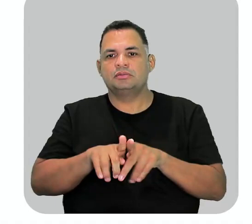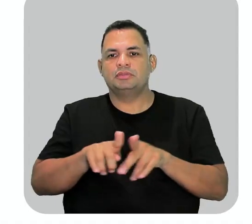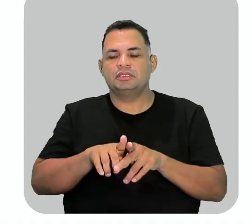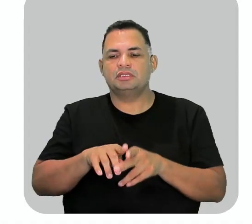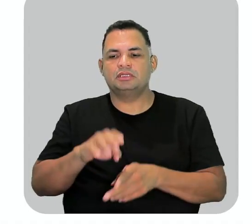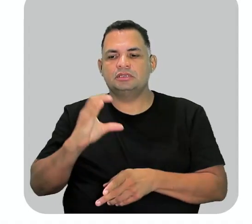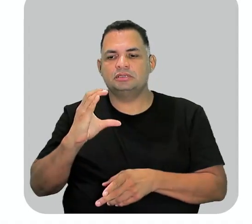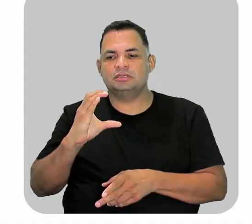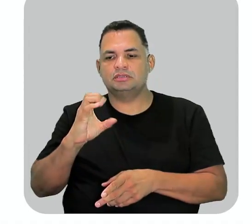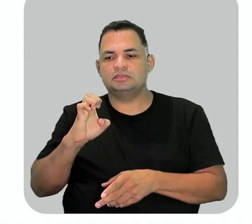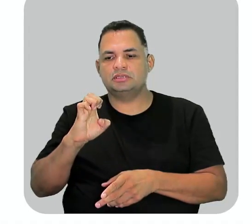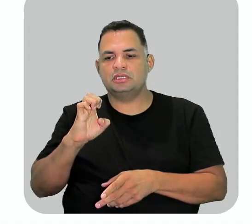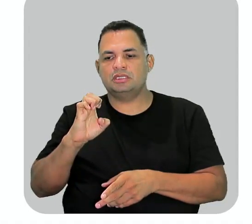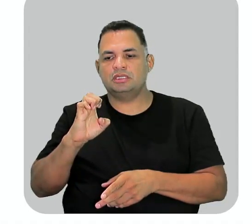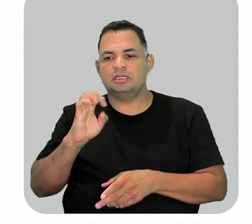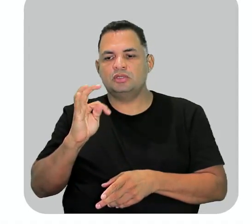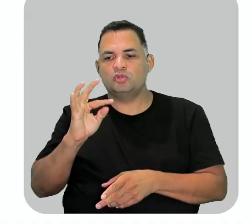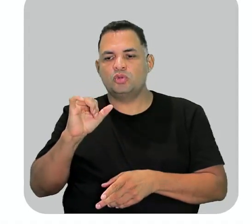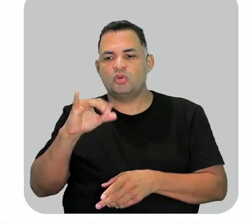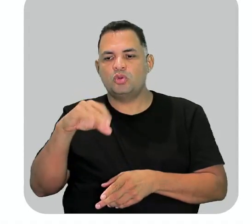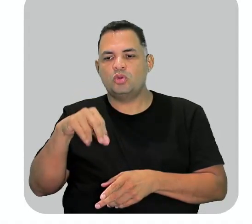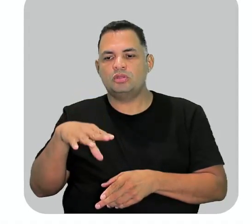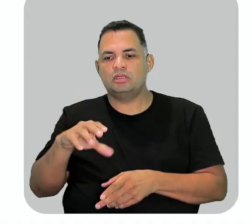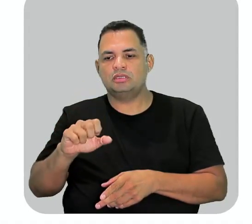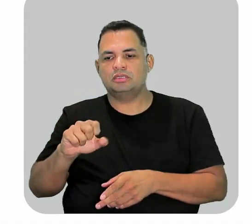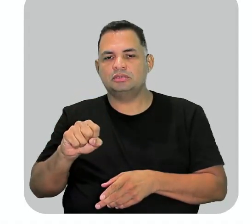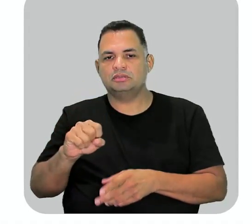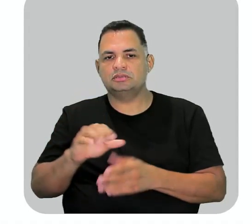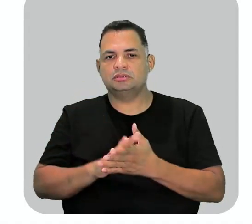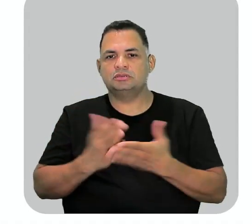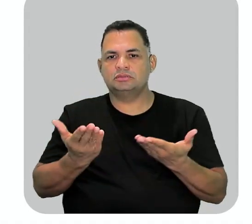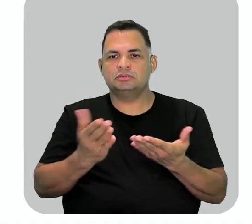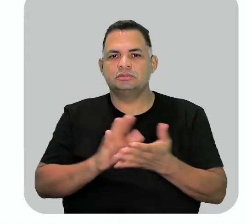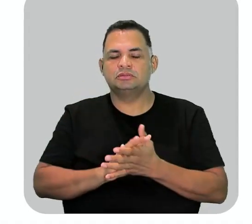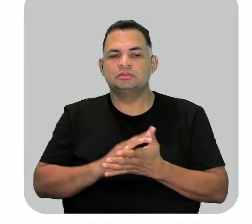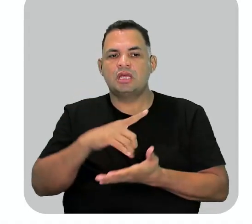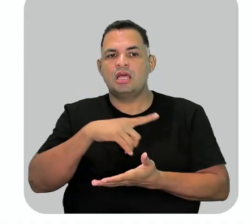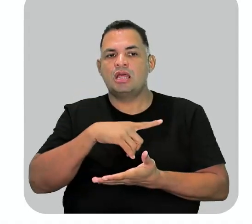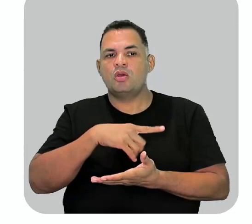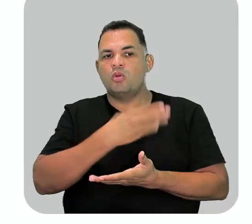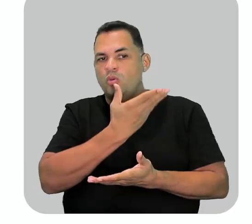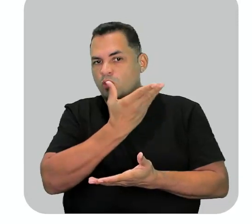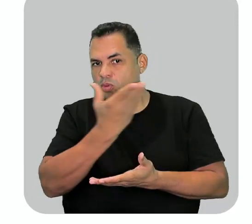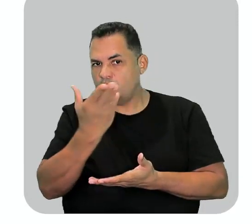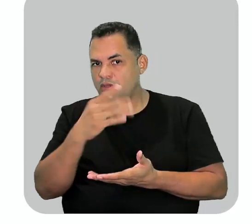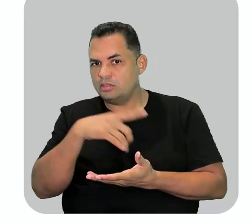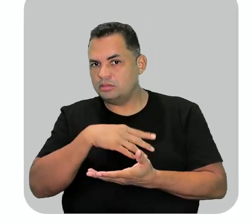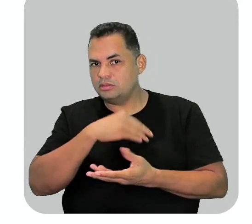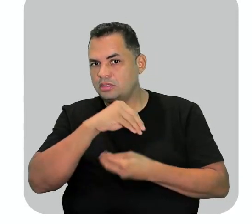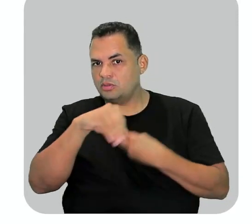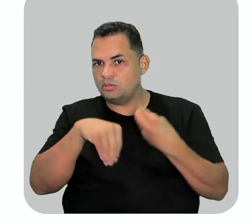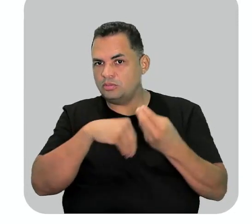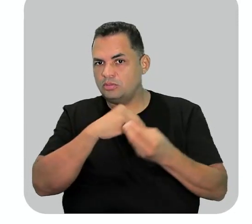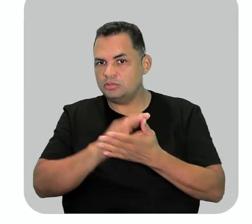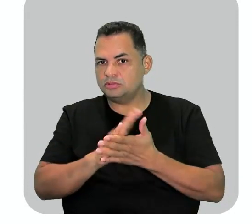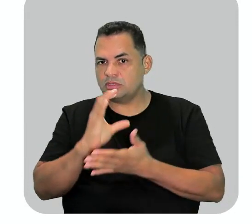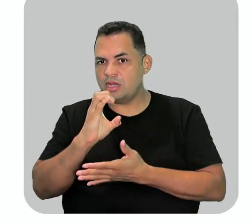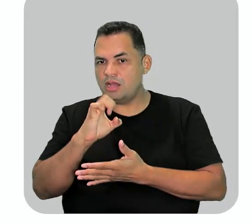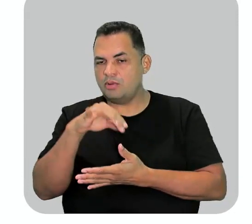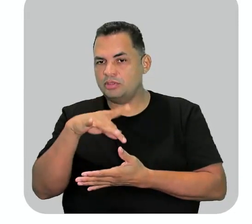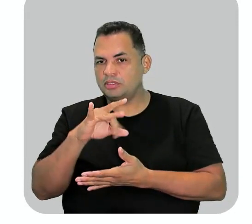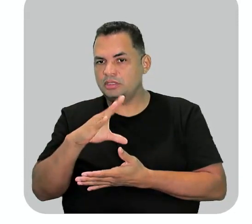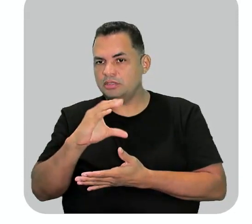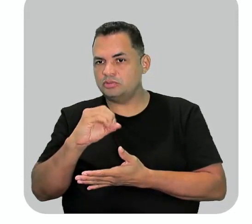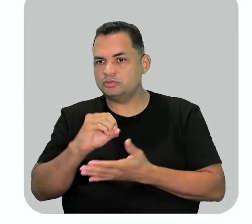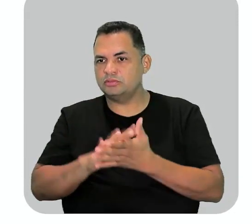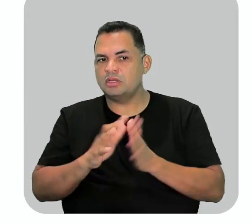cetonas, né, pessoal? Nós vimos que os aldeídos eles são compostos orgânicos carbonílicos,